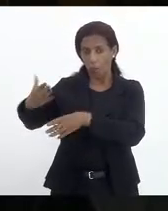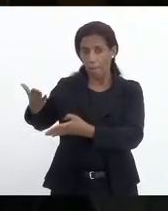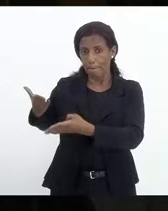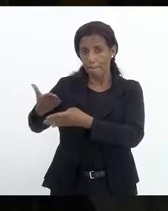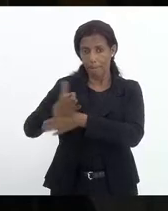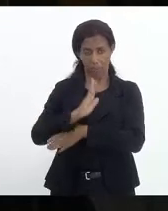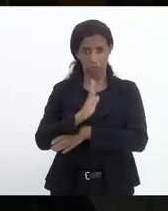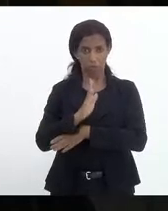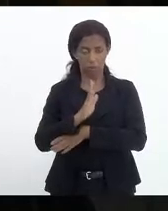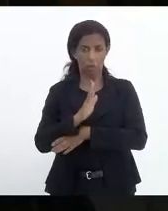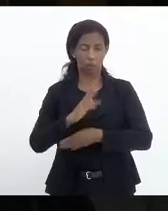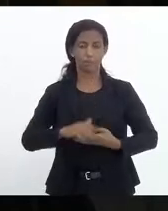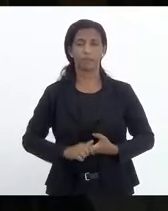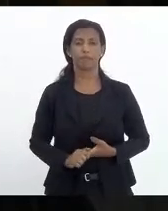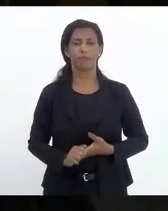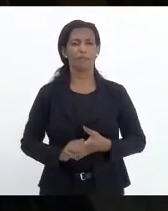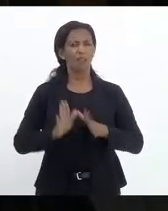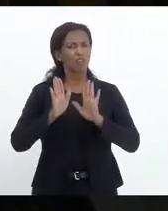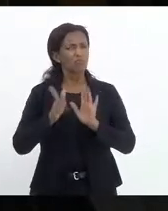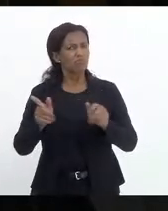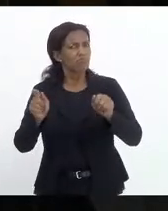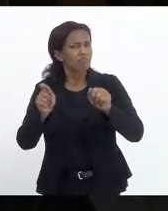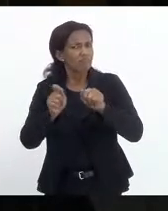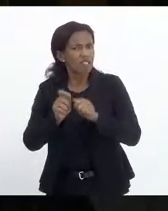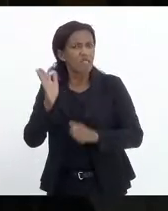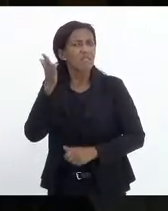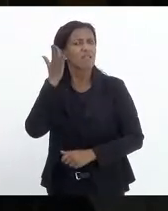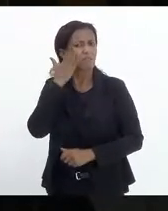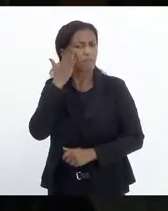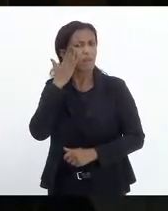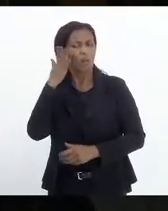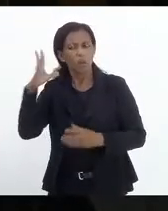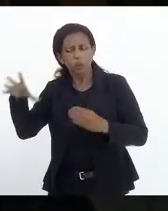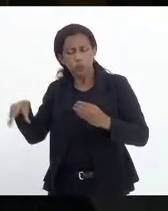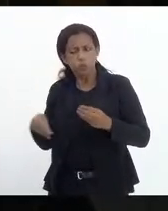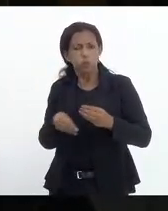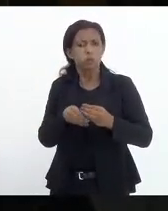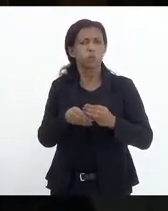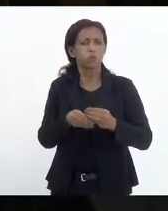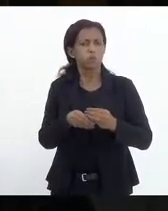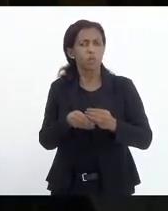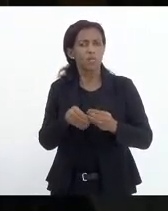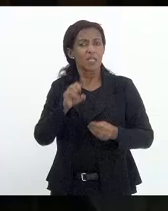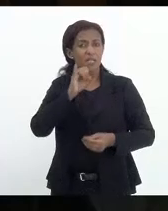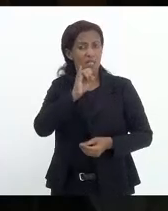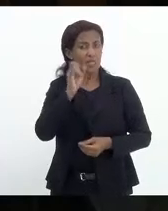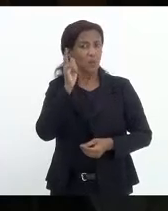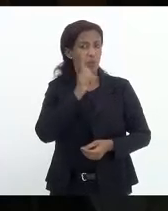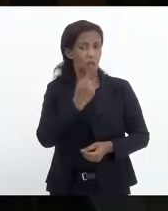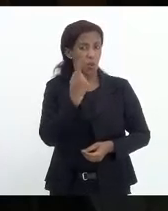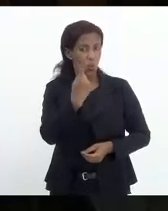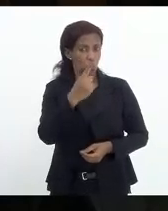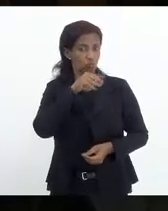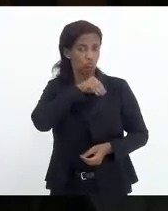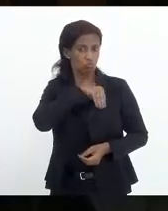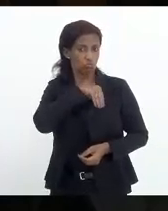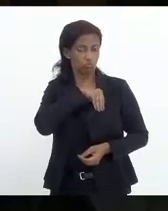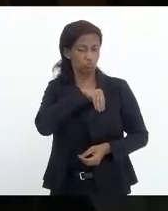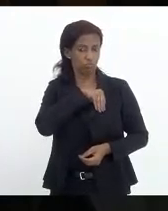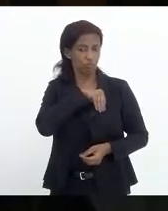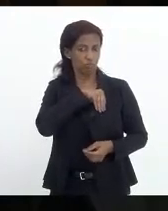passou para o serviço público já o fez na sua condição que se Estendeu um salário de um